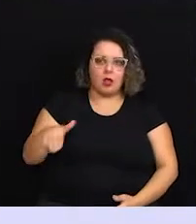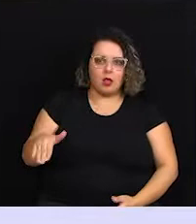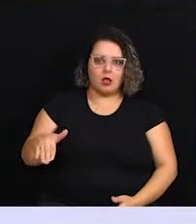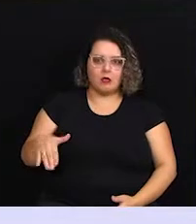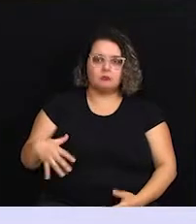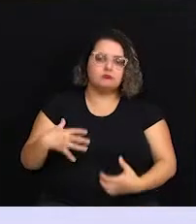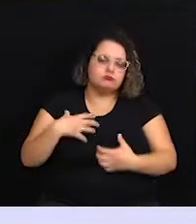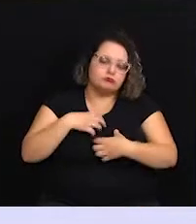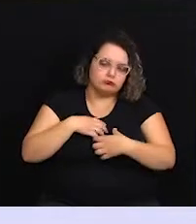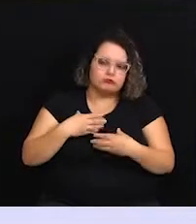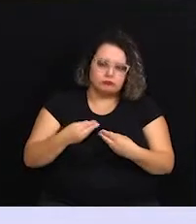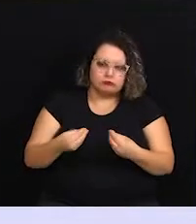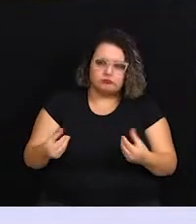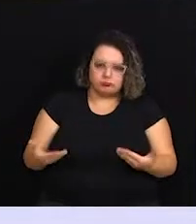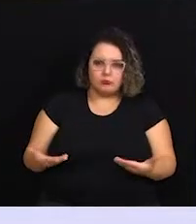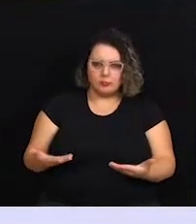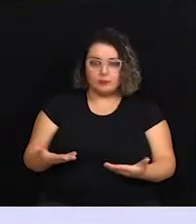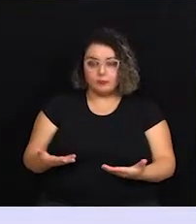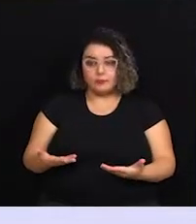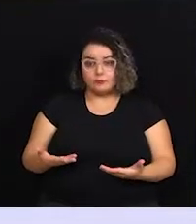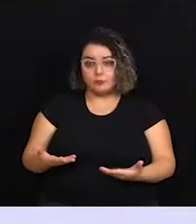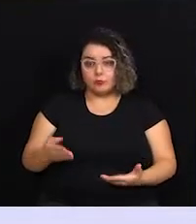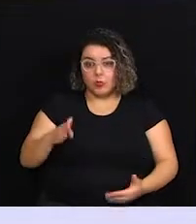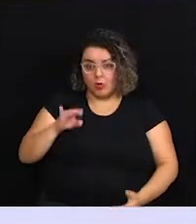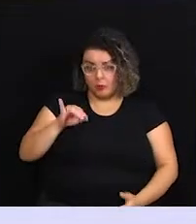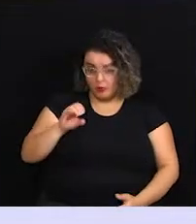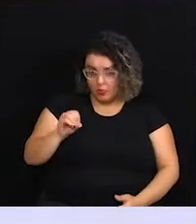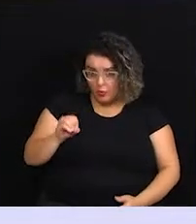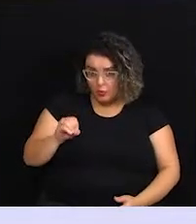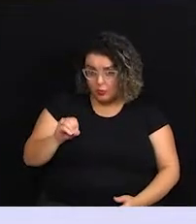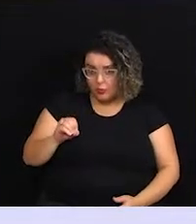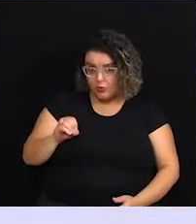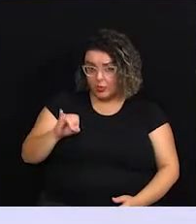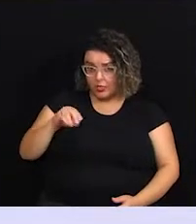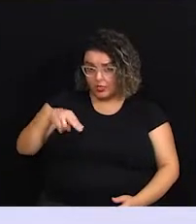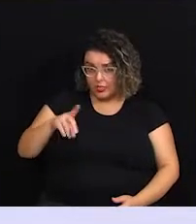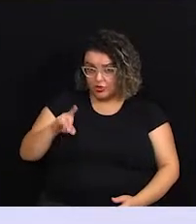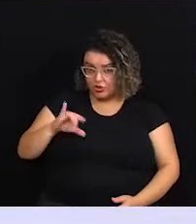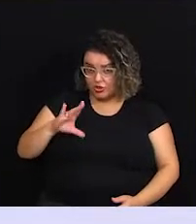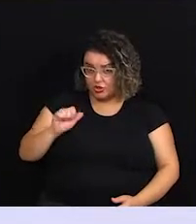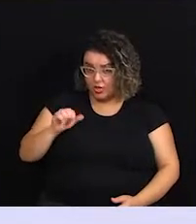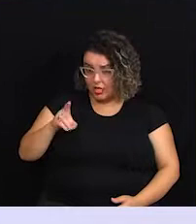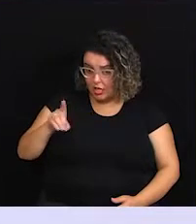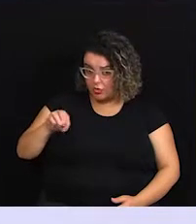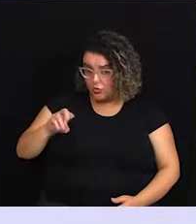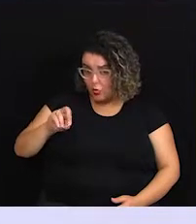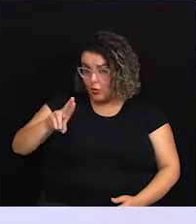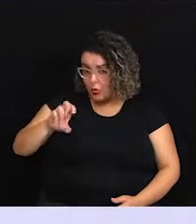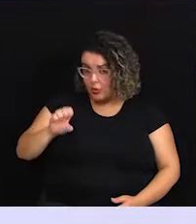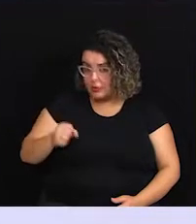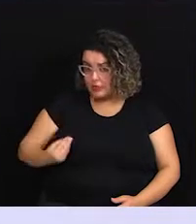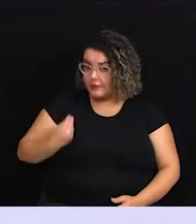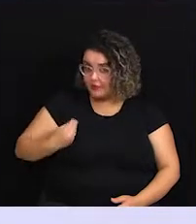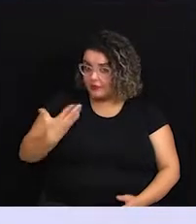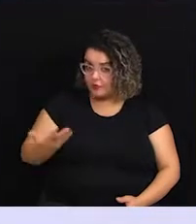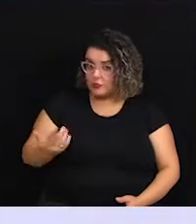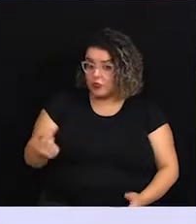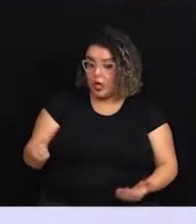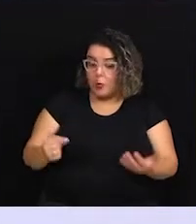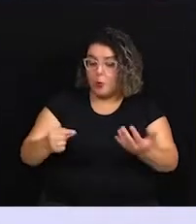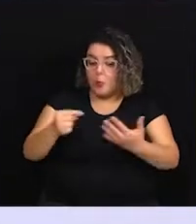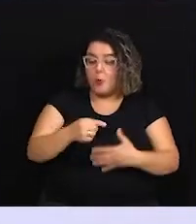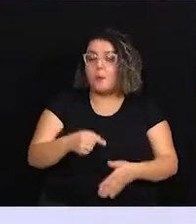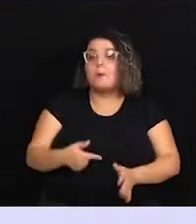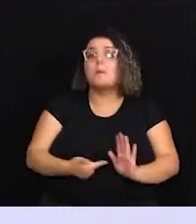são mais sensíveis e a gente chama eles de bioindicadores vivos. Então, são indivíduos que apontam